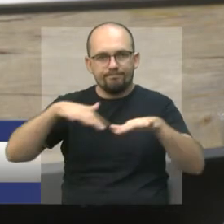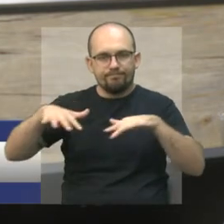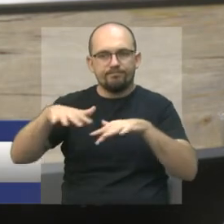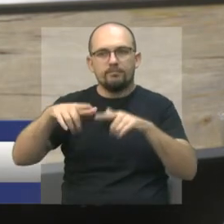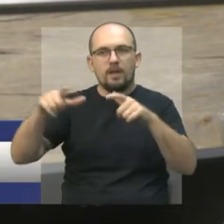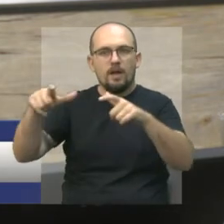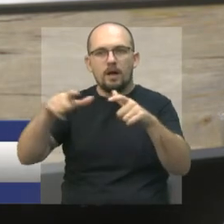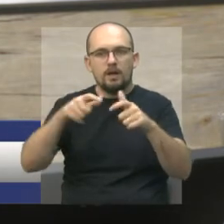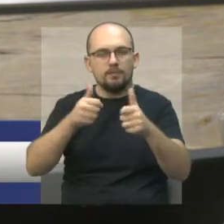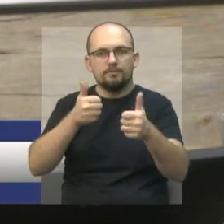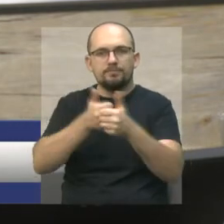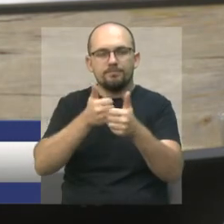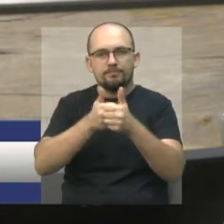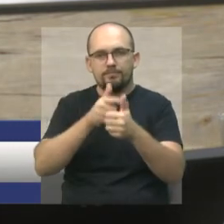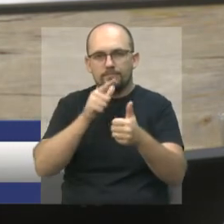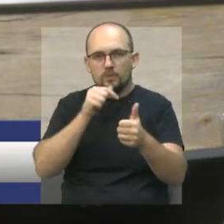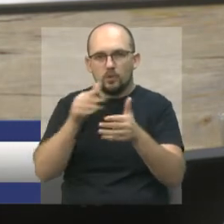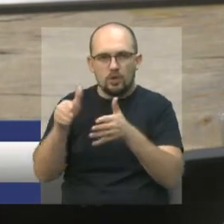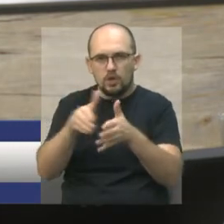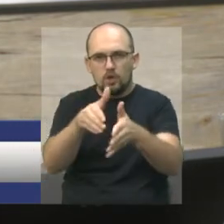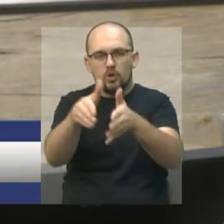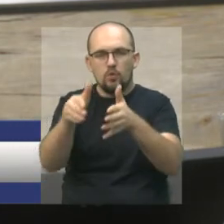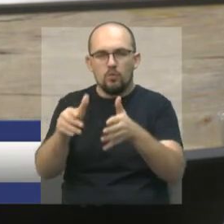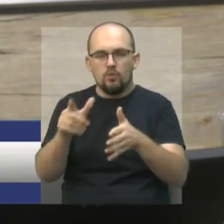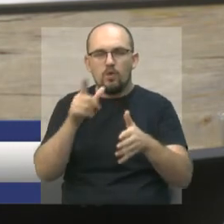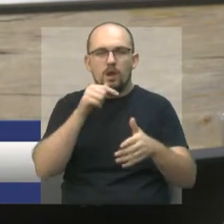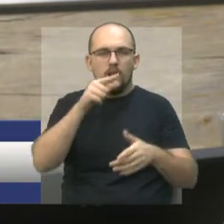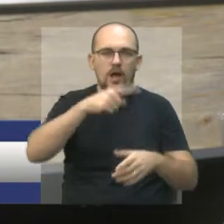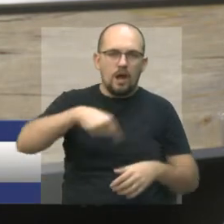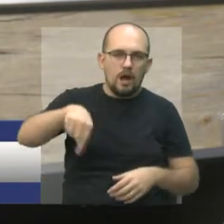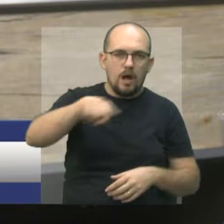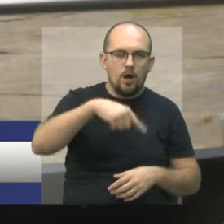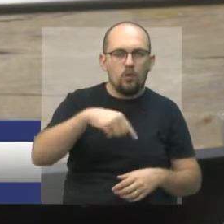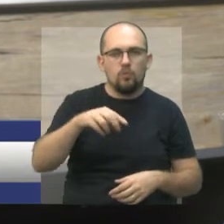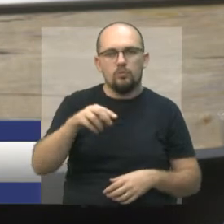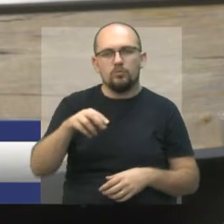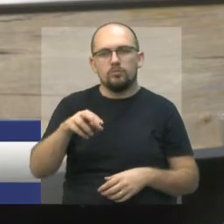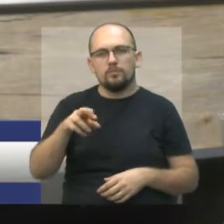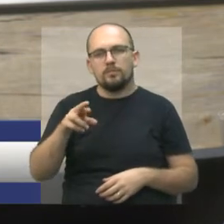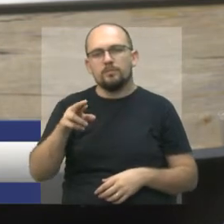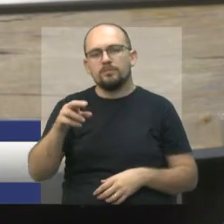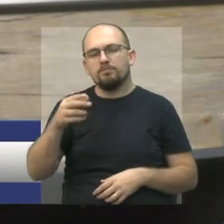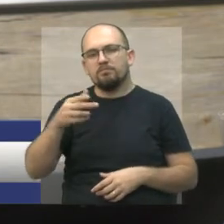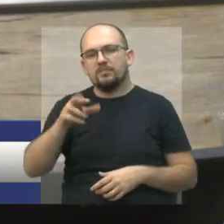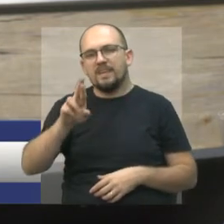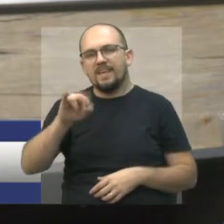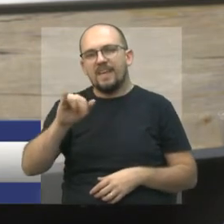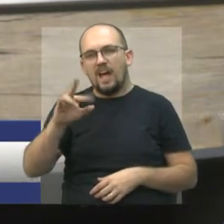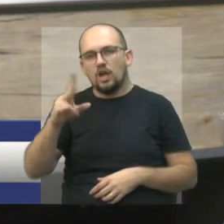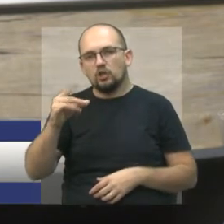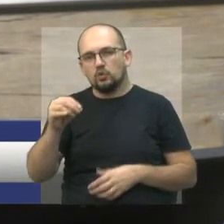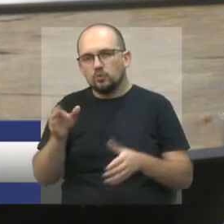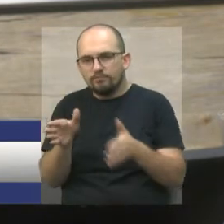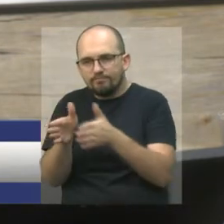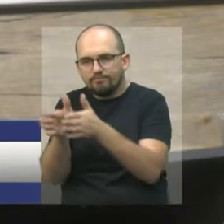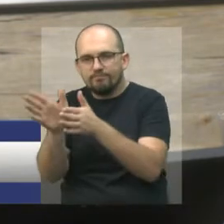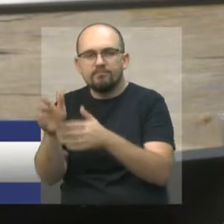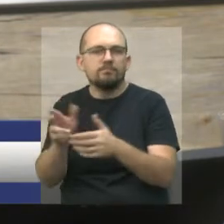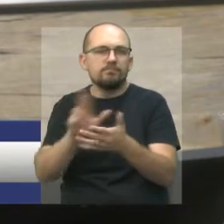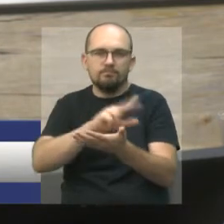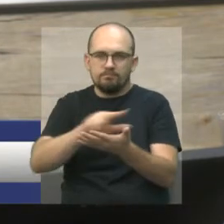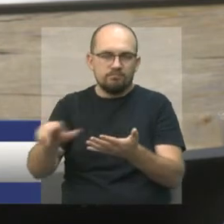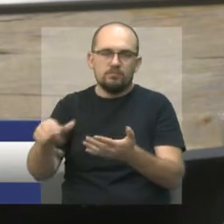áreas próximas de córregos, riachos, lagos e rio da nossa cidade não é uma diretriz